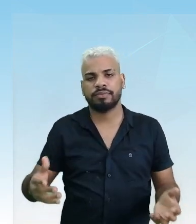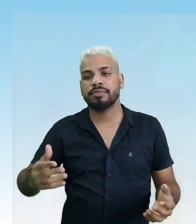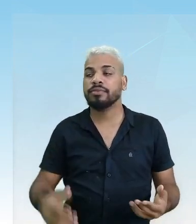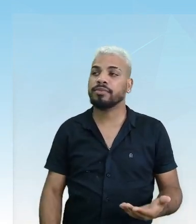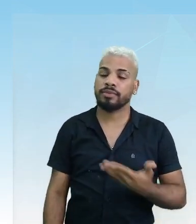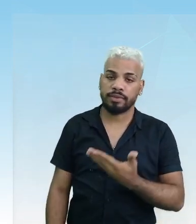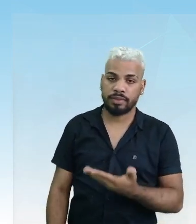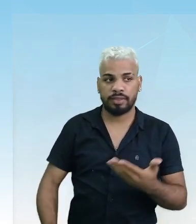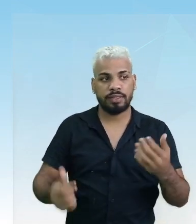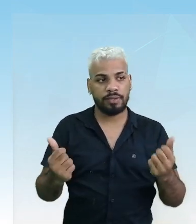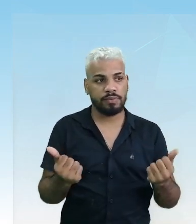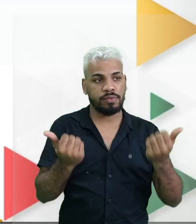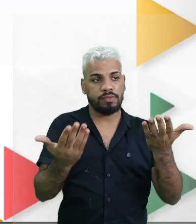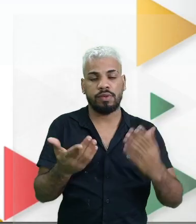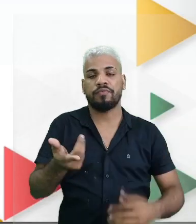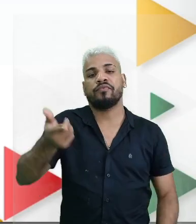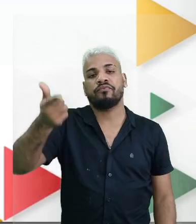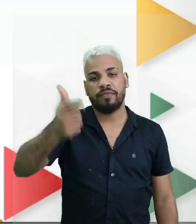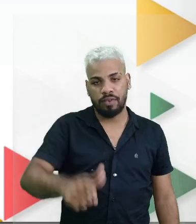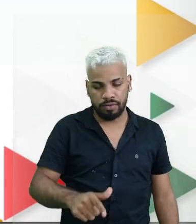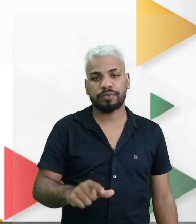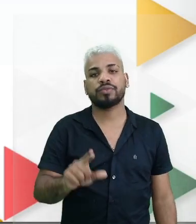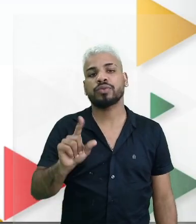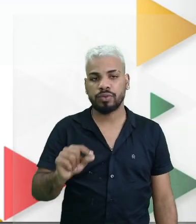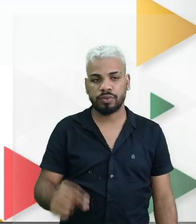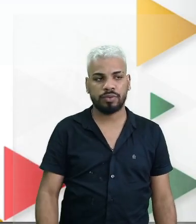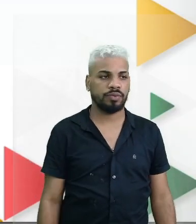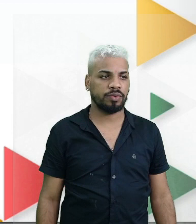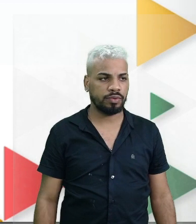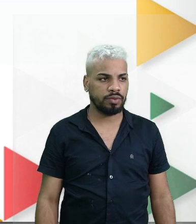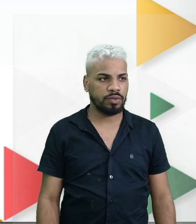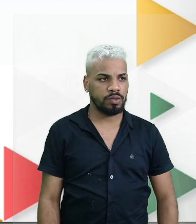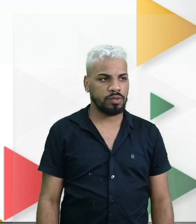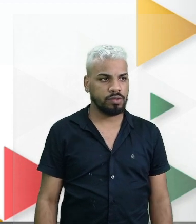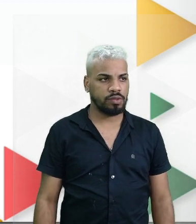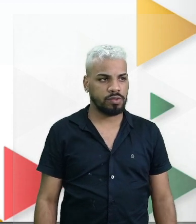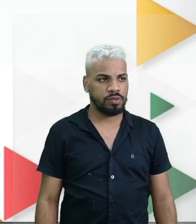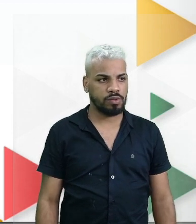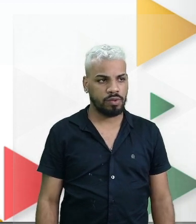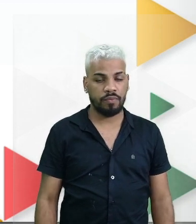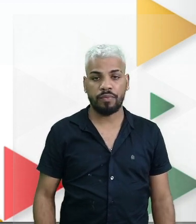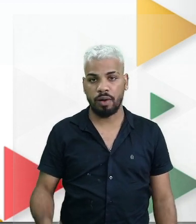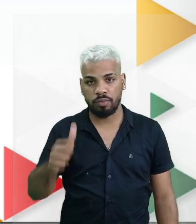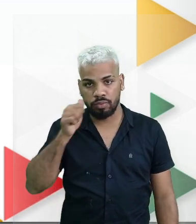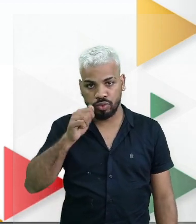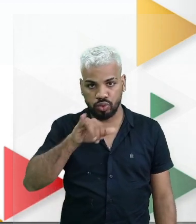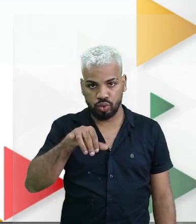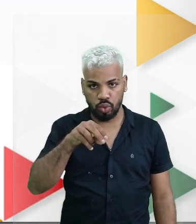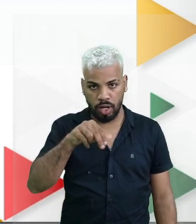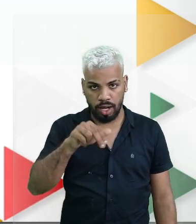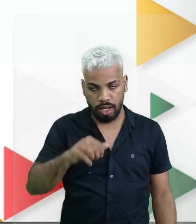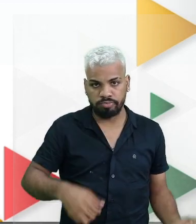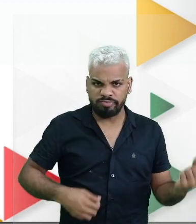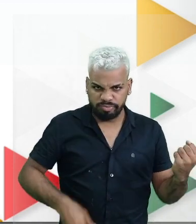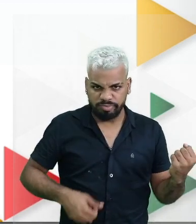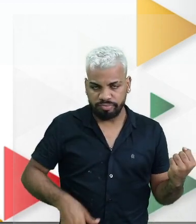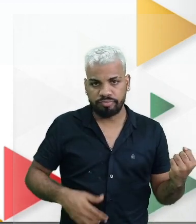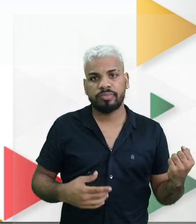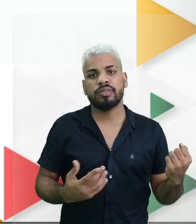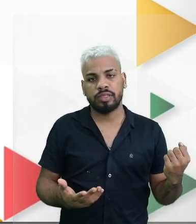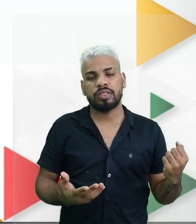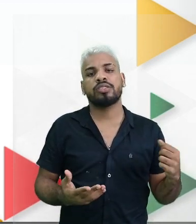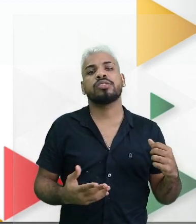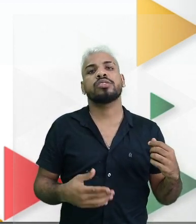para vocês, mais uma vez, vejam só, a Joana toca guitarra. A Joana é o